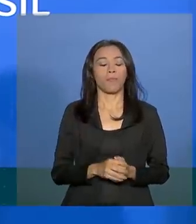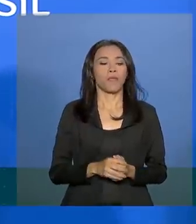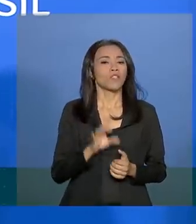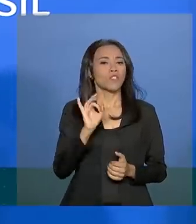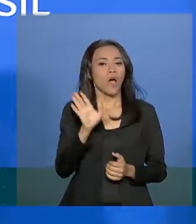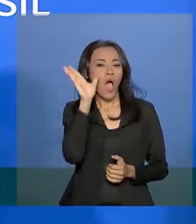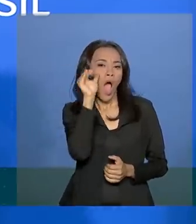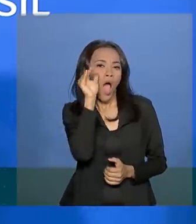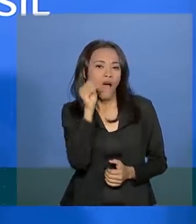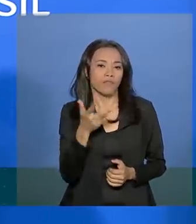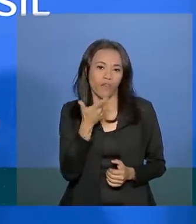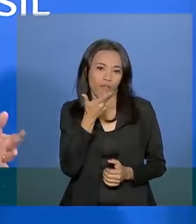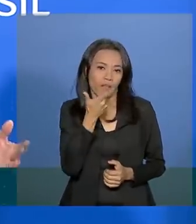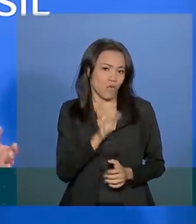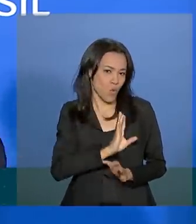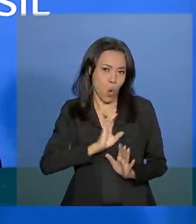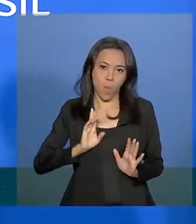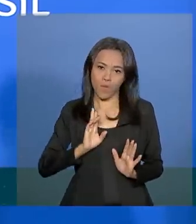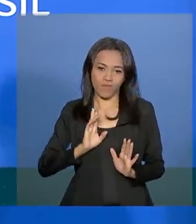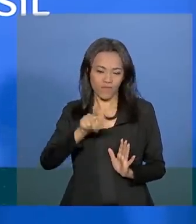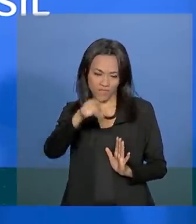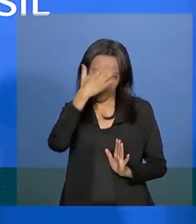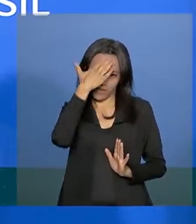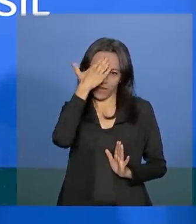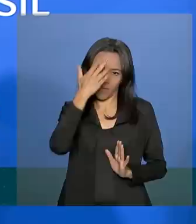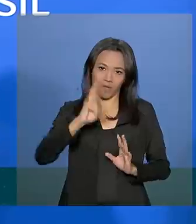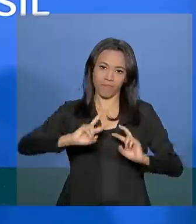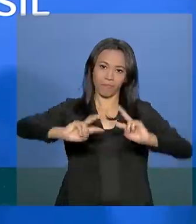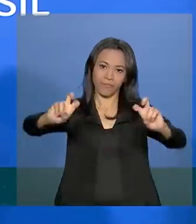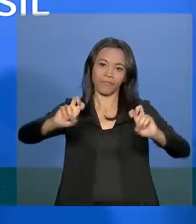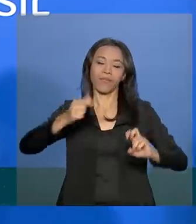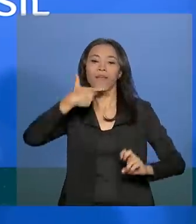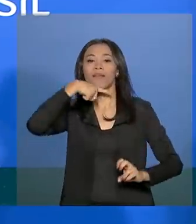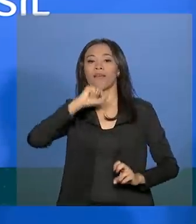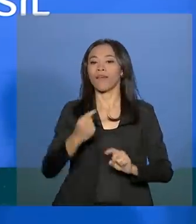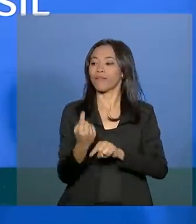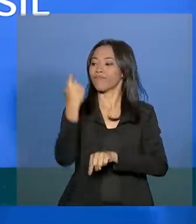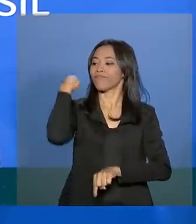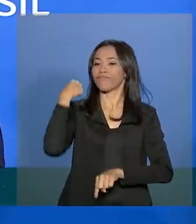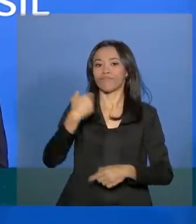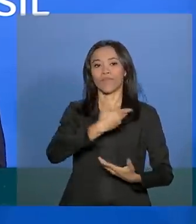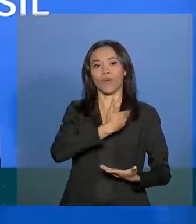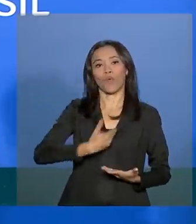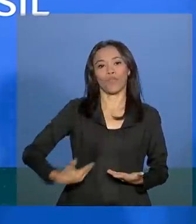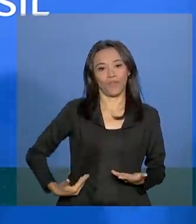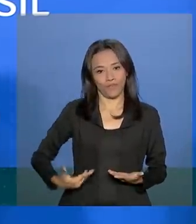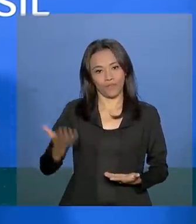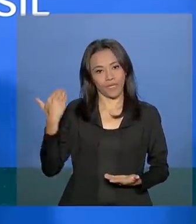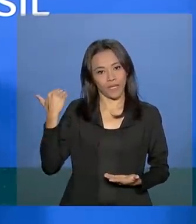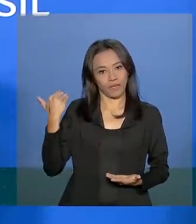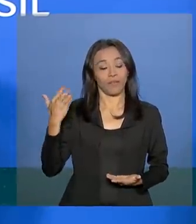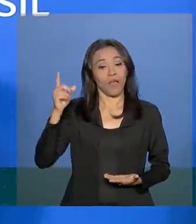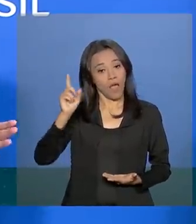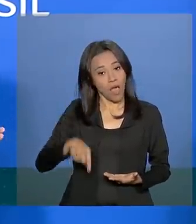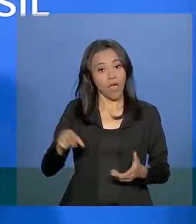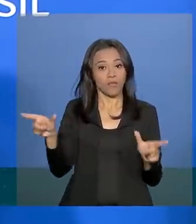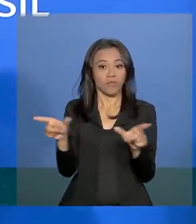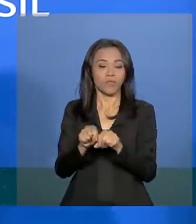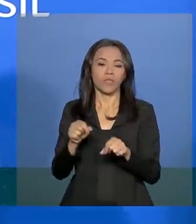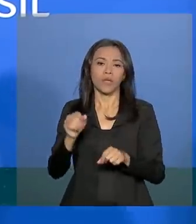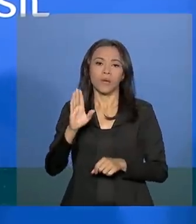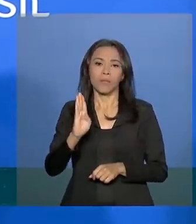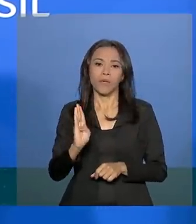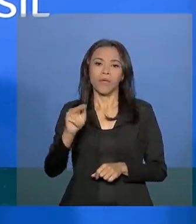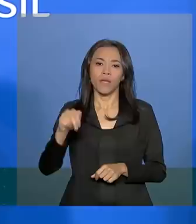vou falar o nome do presidente e todo mundo sabe quem governava naquela época é o bds há pouco